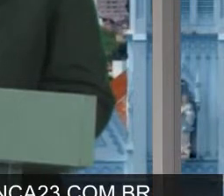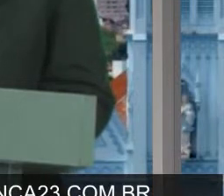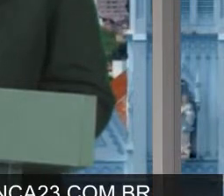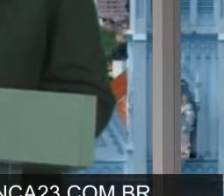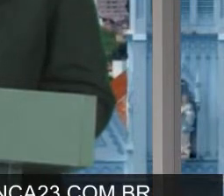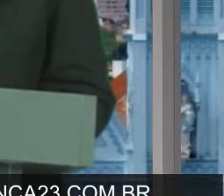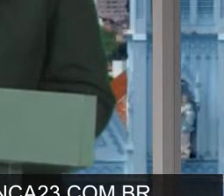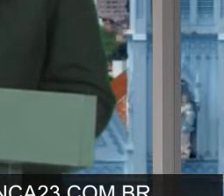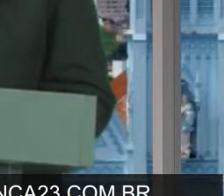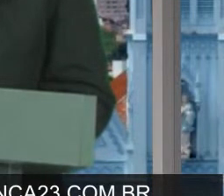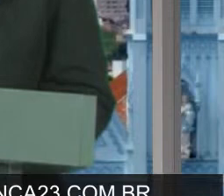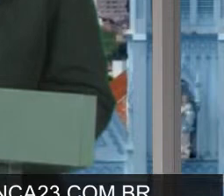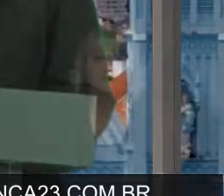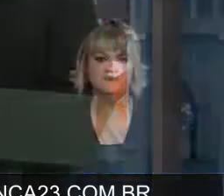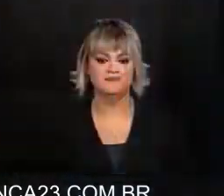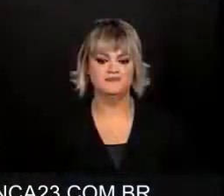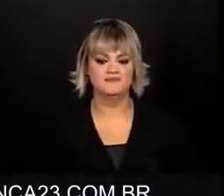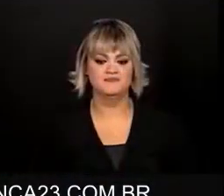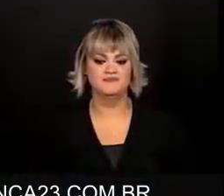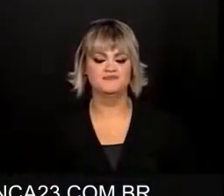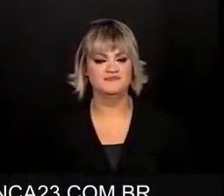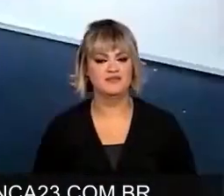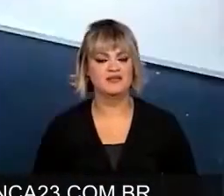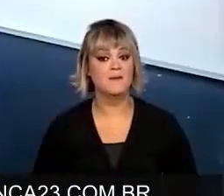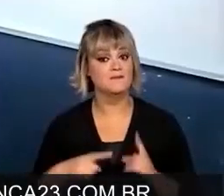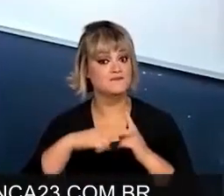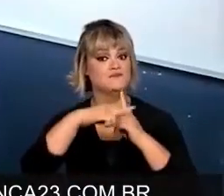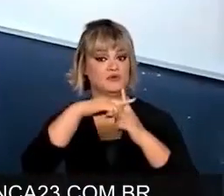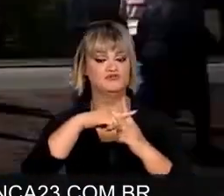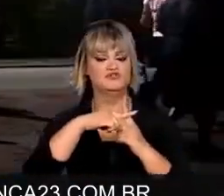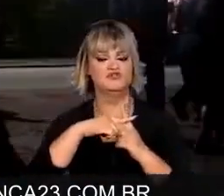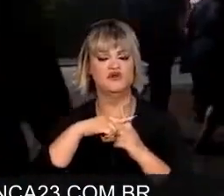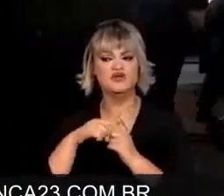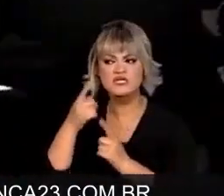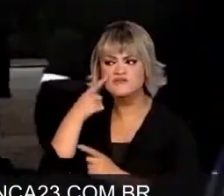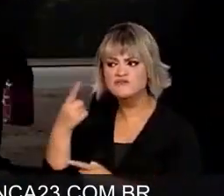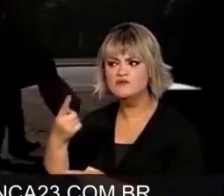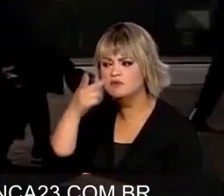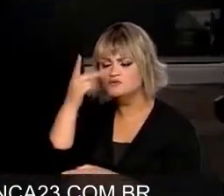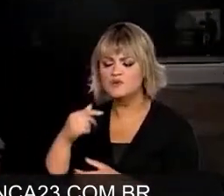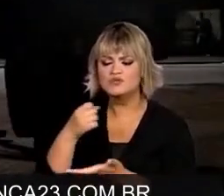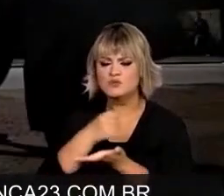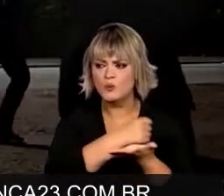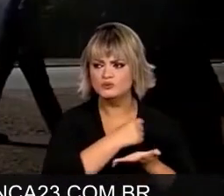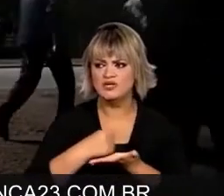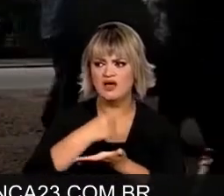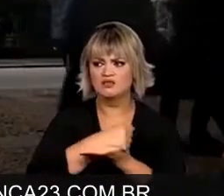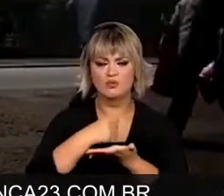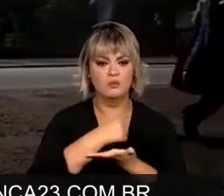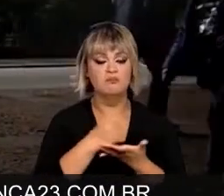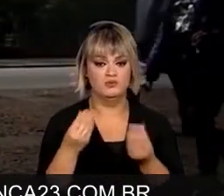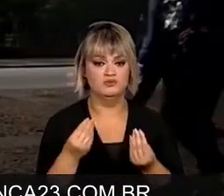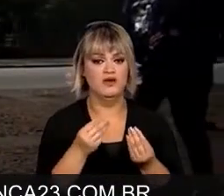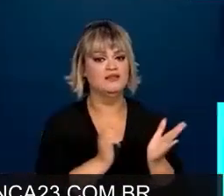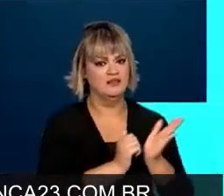foram abertas em todo o Brasil. O saldo positivo vem da equação de contratados menos o número de demitidos